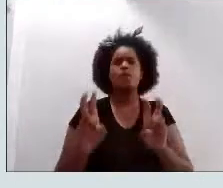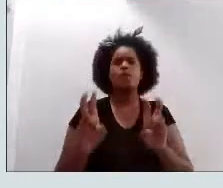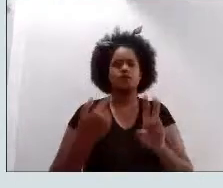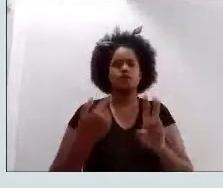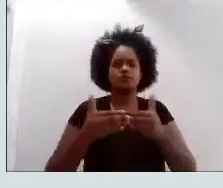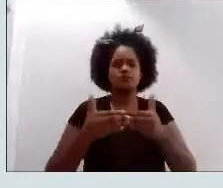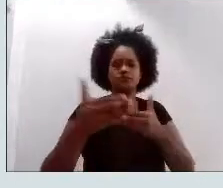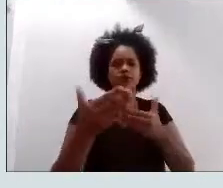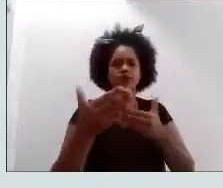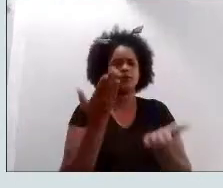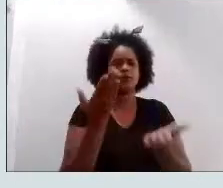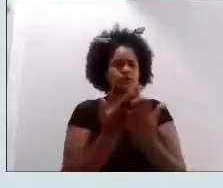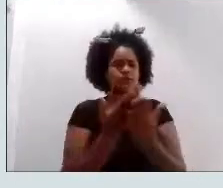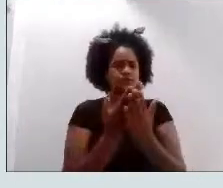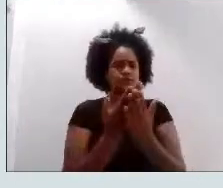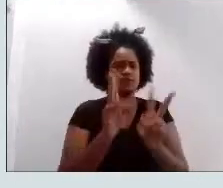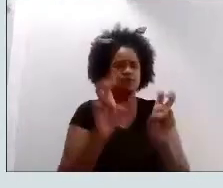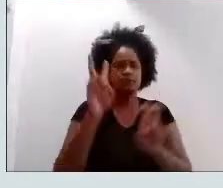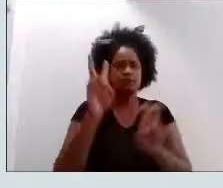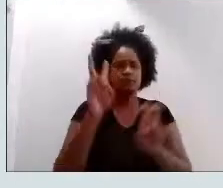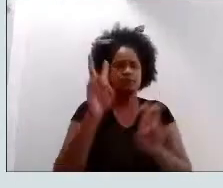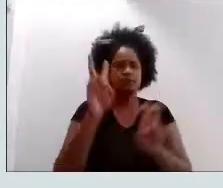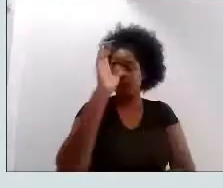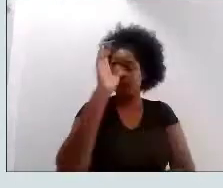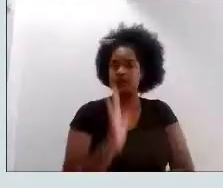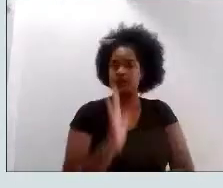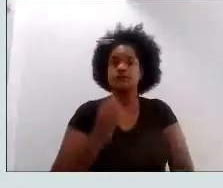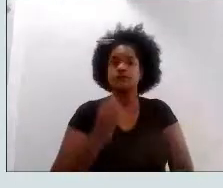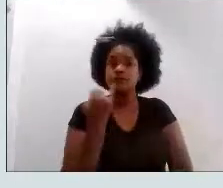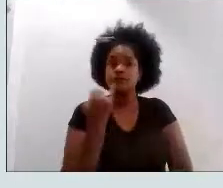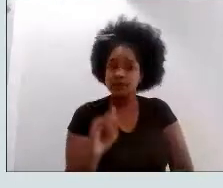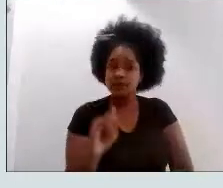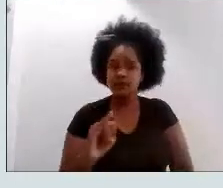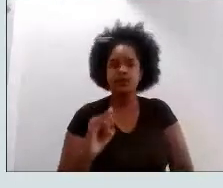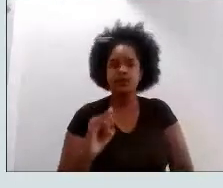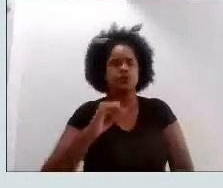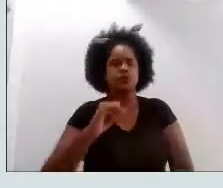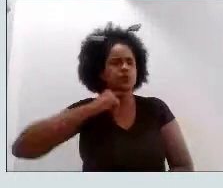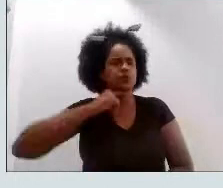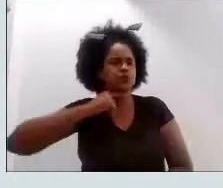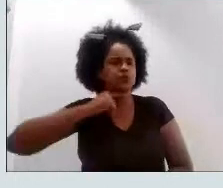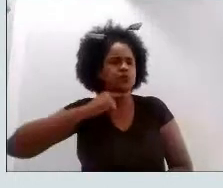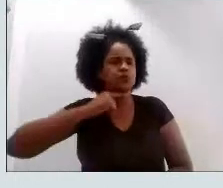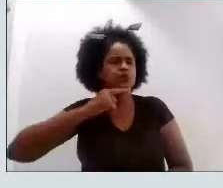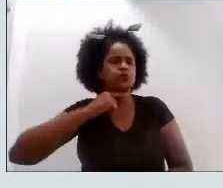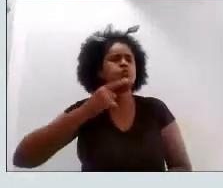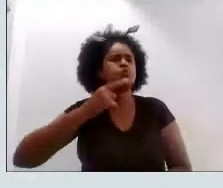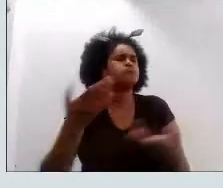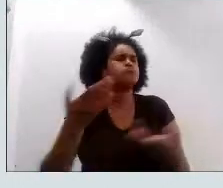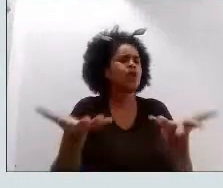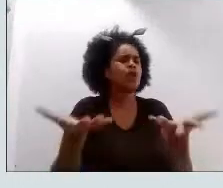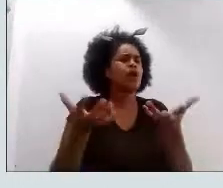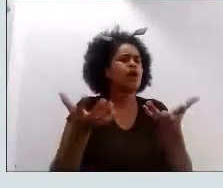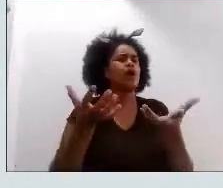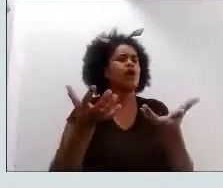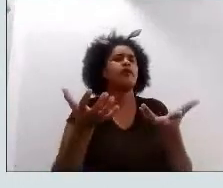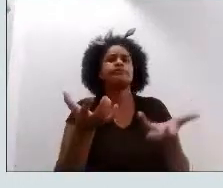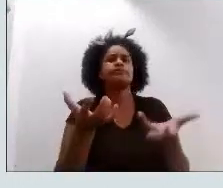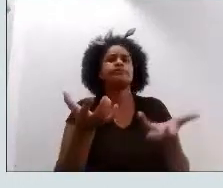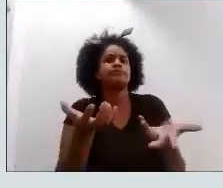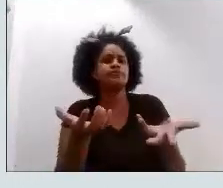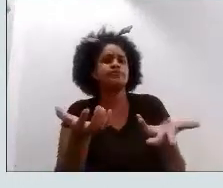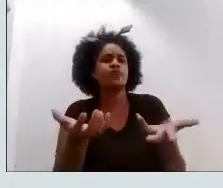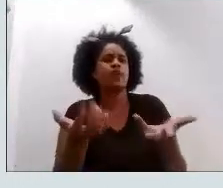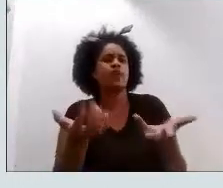Brasil. Se vocês tiverem, então, dúvidas, se vocês quiserem